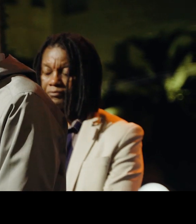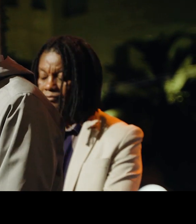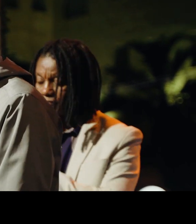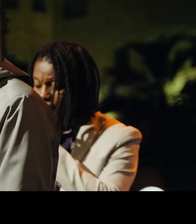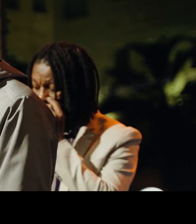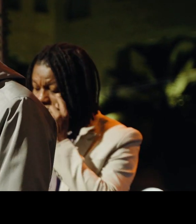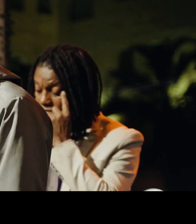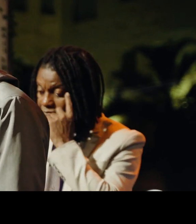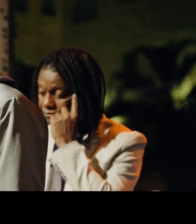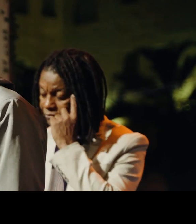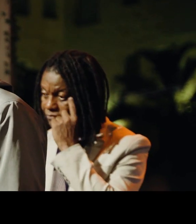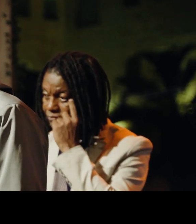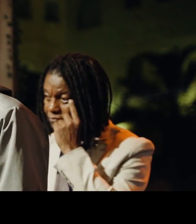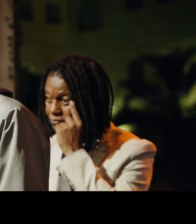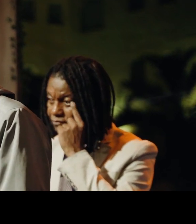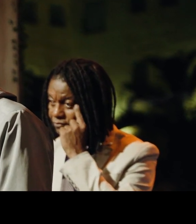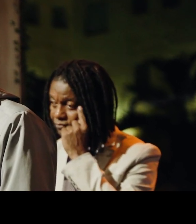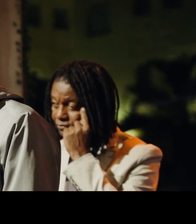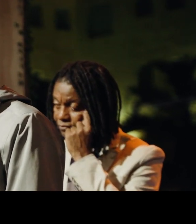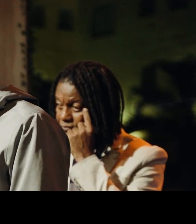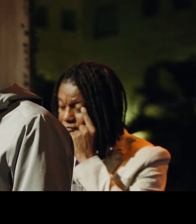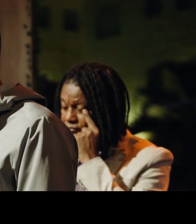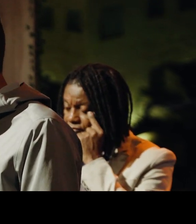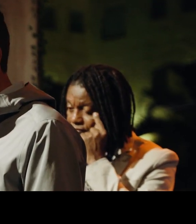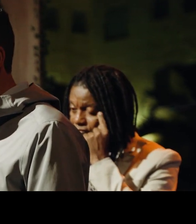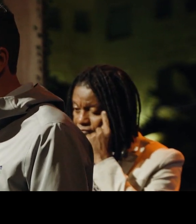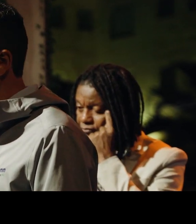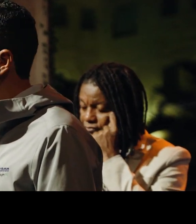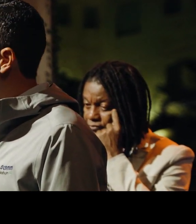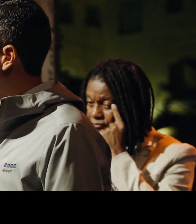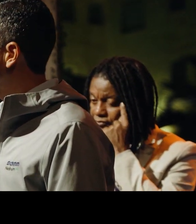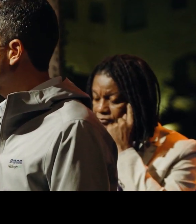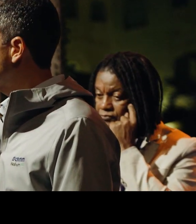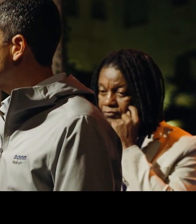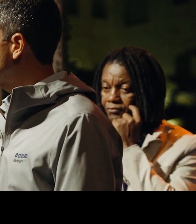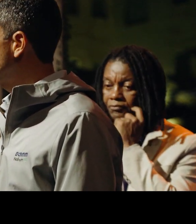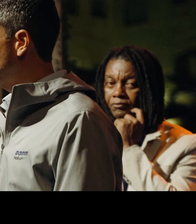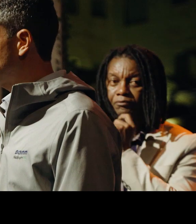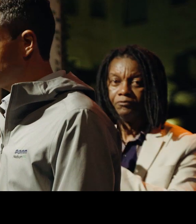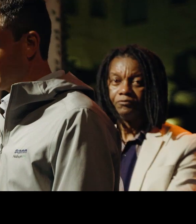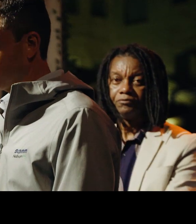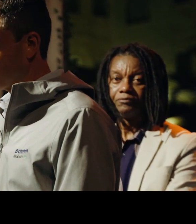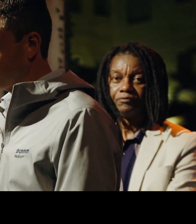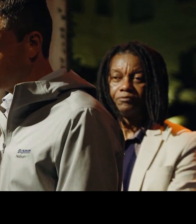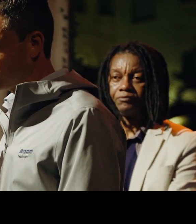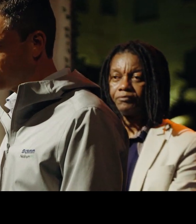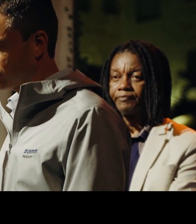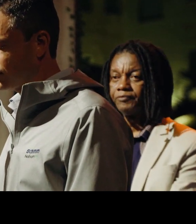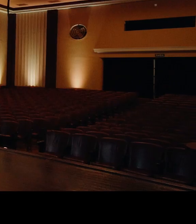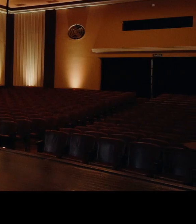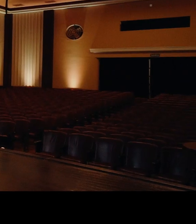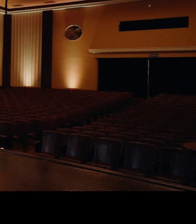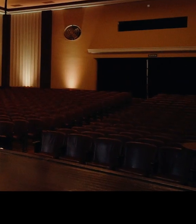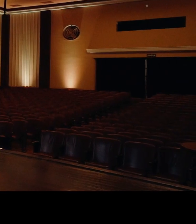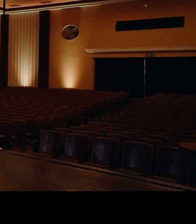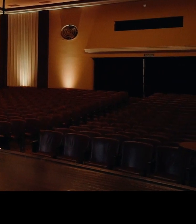de valorizar a nossa gente e abrir as janelas da cultura para os mais diversificados públicos.